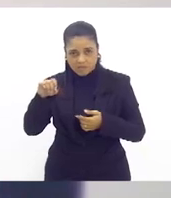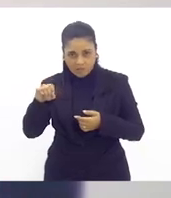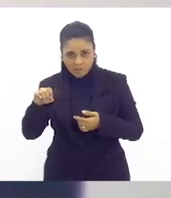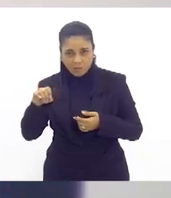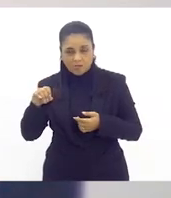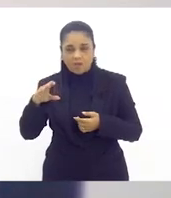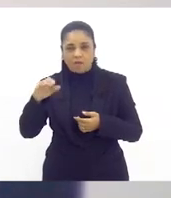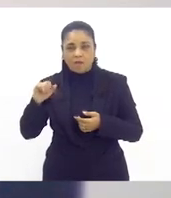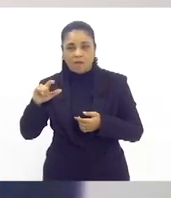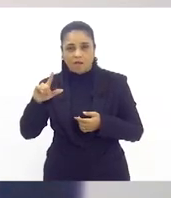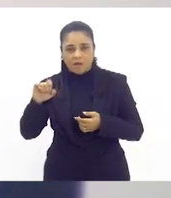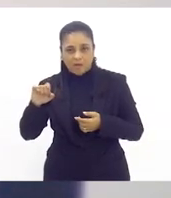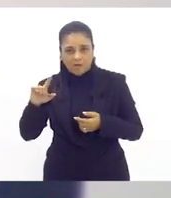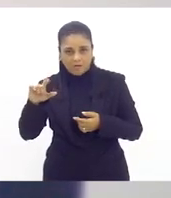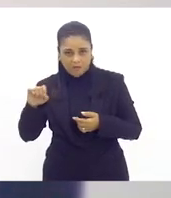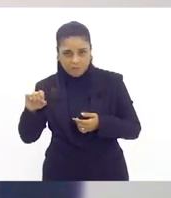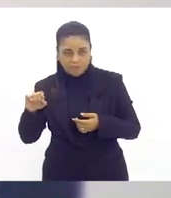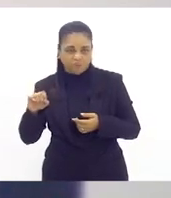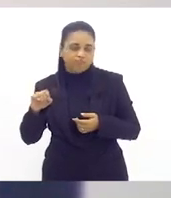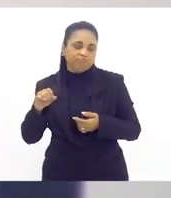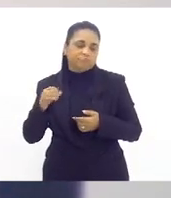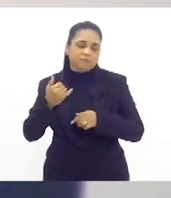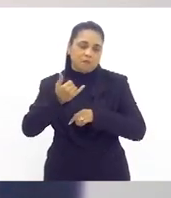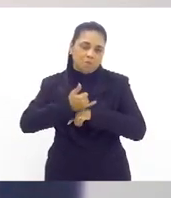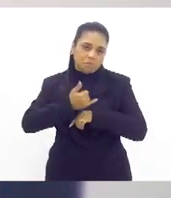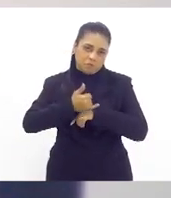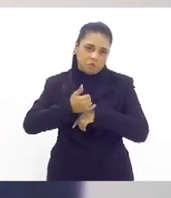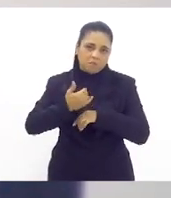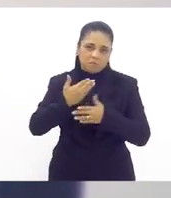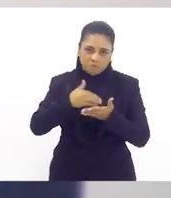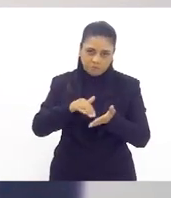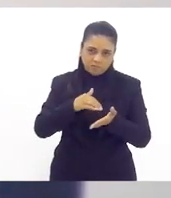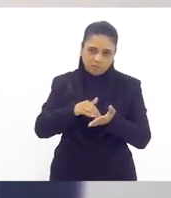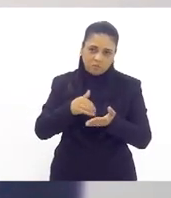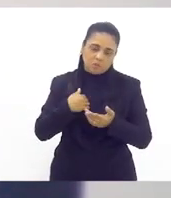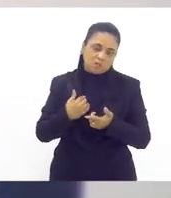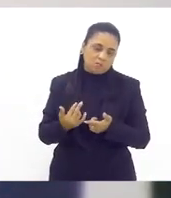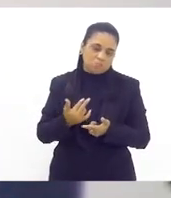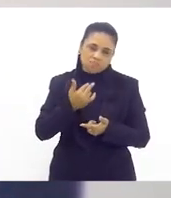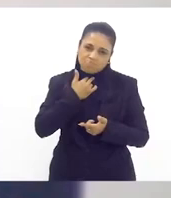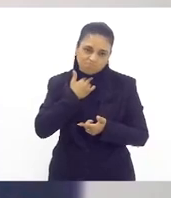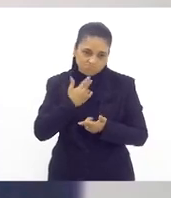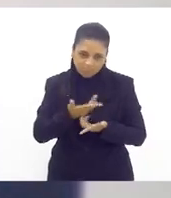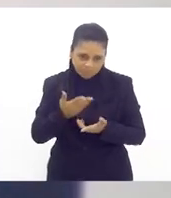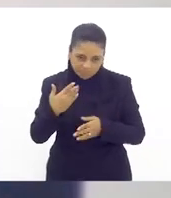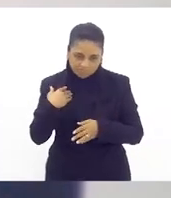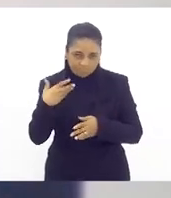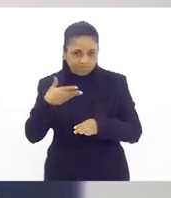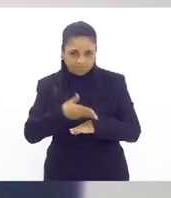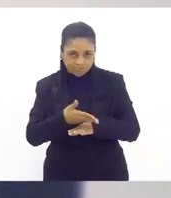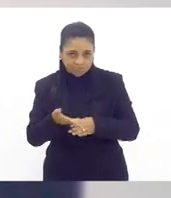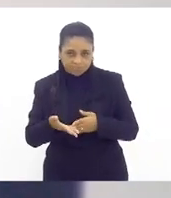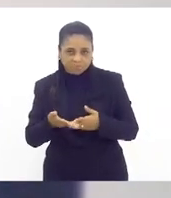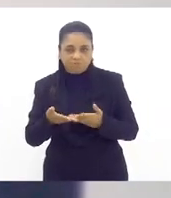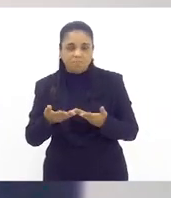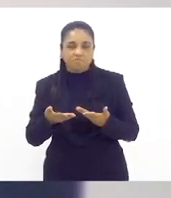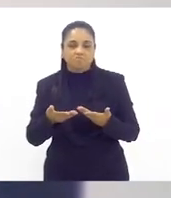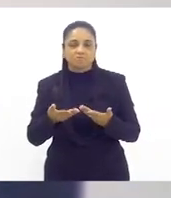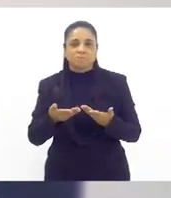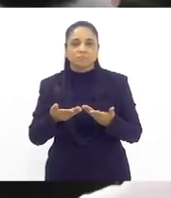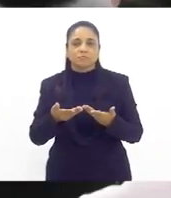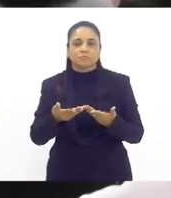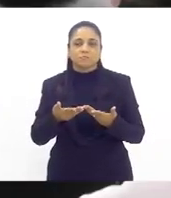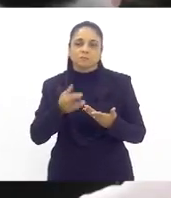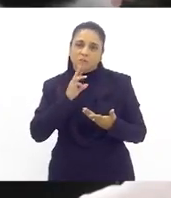Cultura né da capital na verdade e infelizmente não foi possível Eles mandaram uma justificativa e enfim